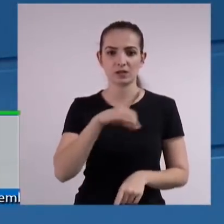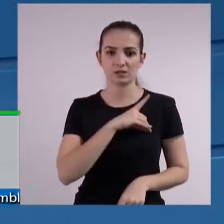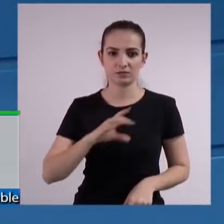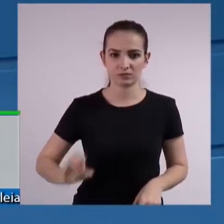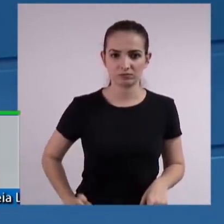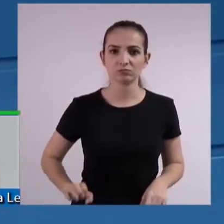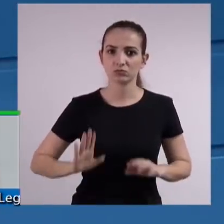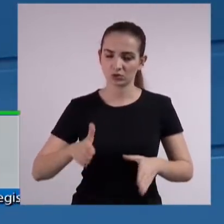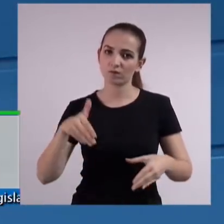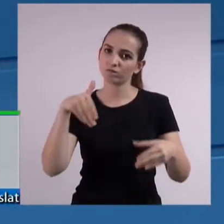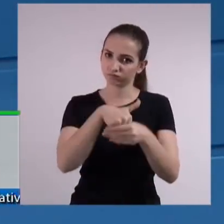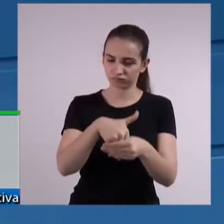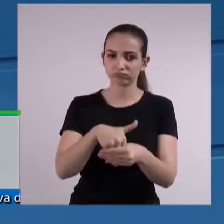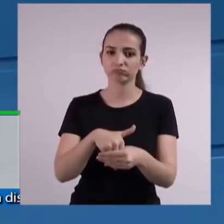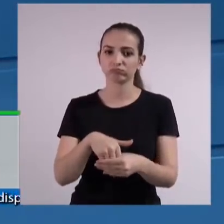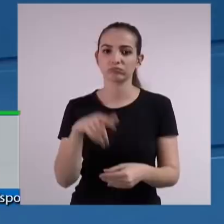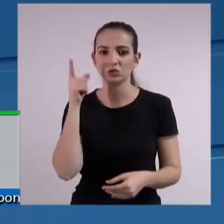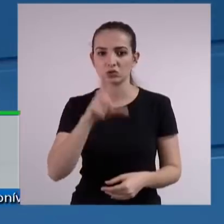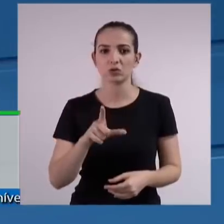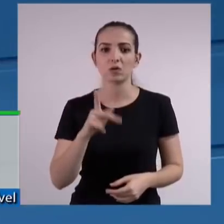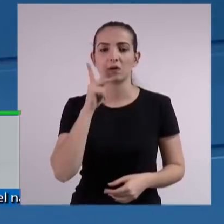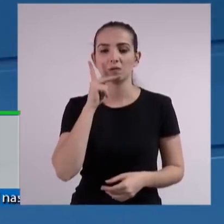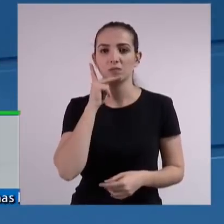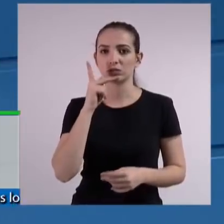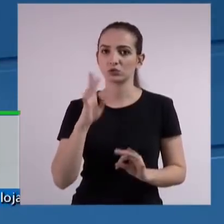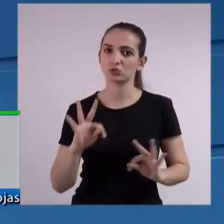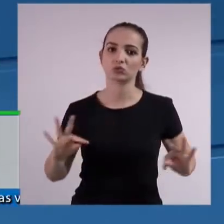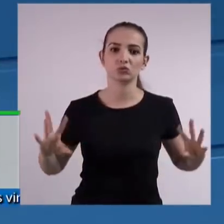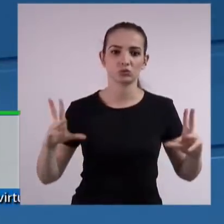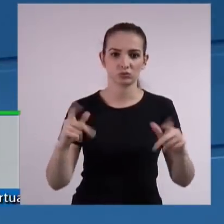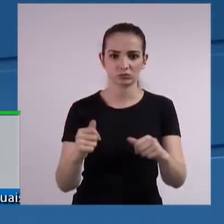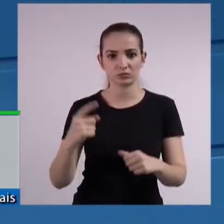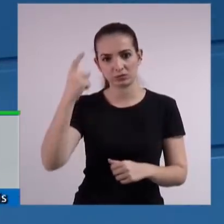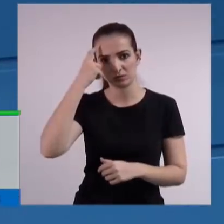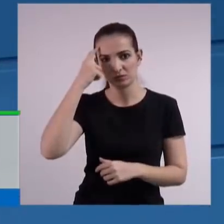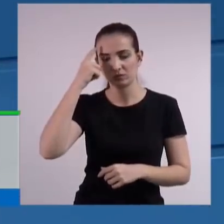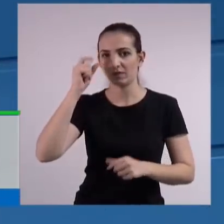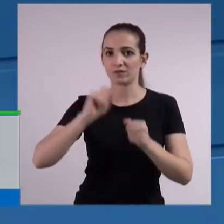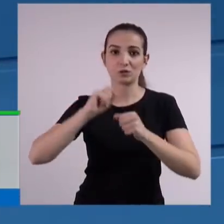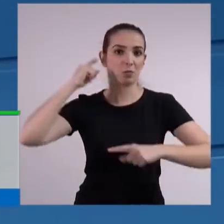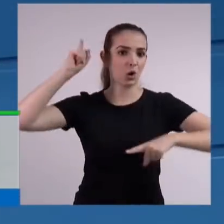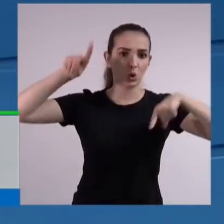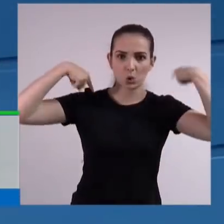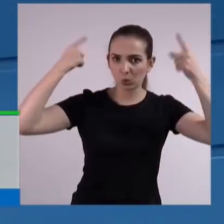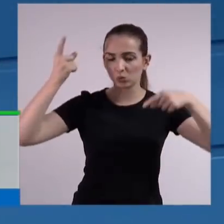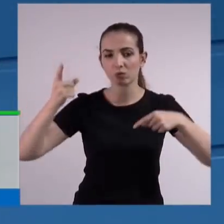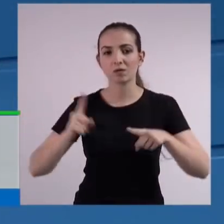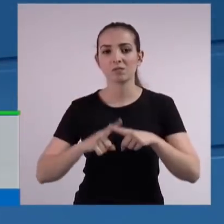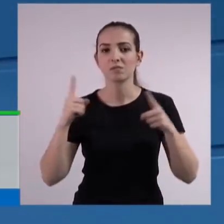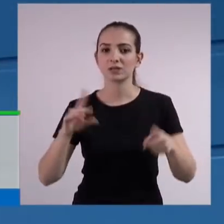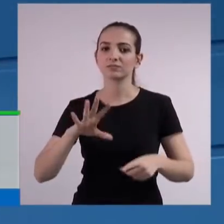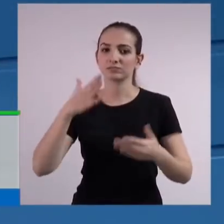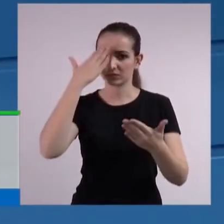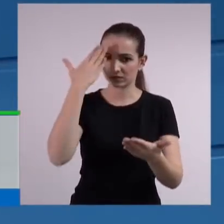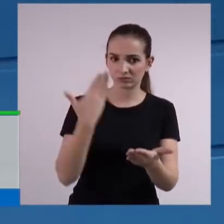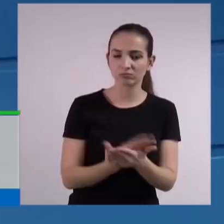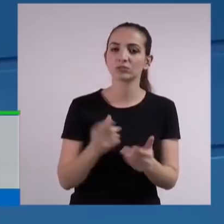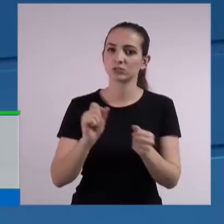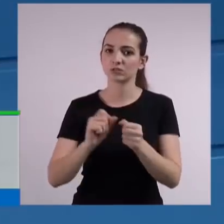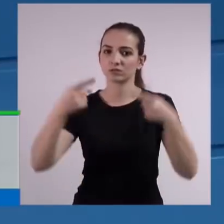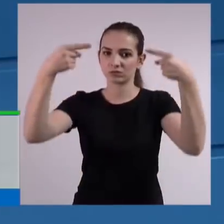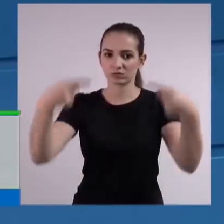estadual eleito. O partido todo achou que ele estava fazendo uma loucura e ele foi e fez a disputa